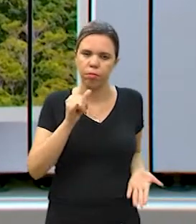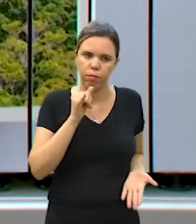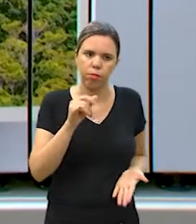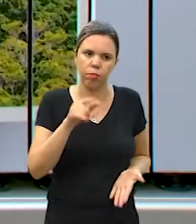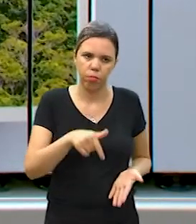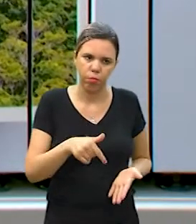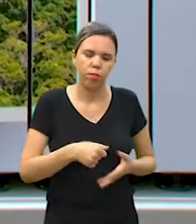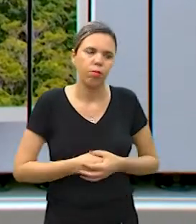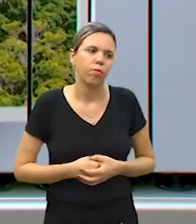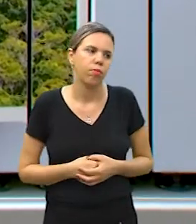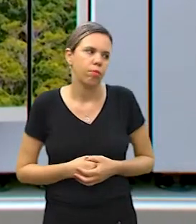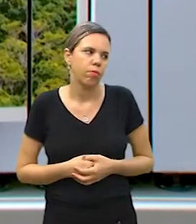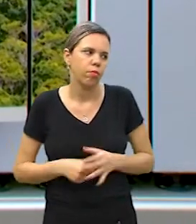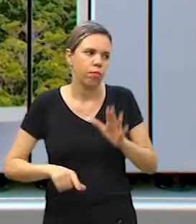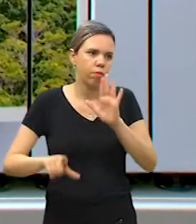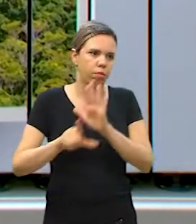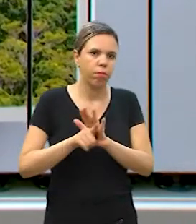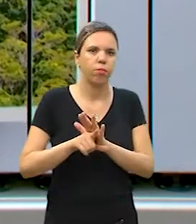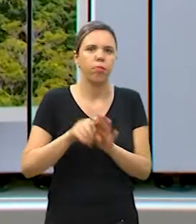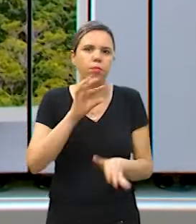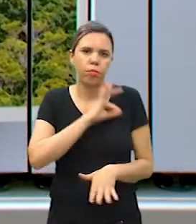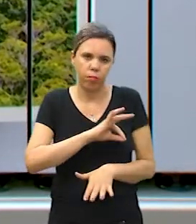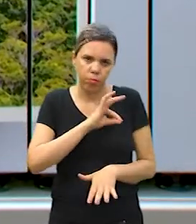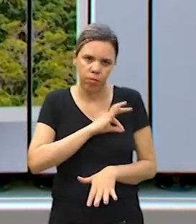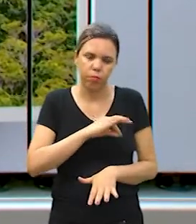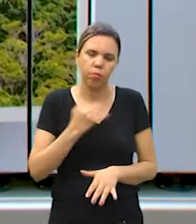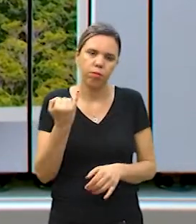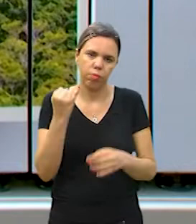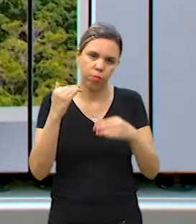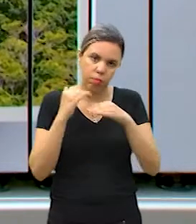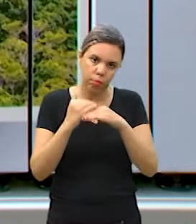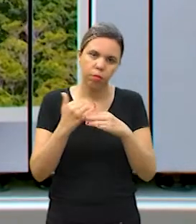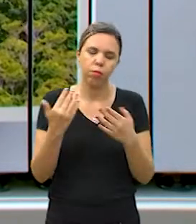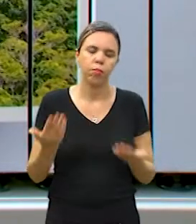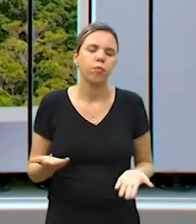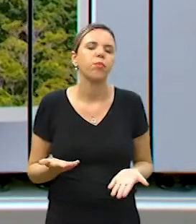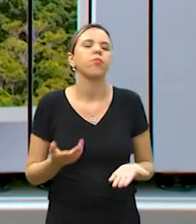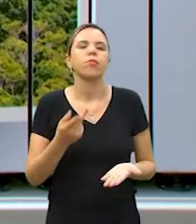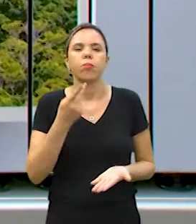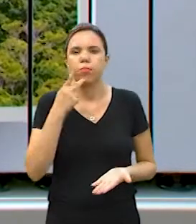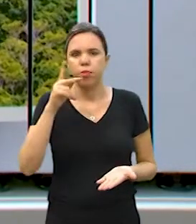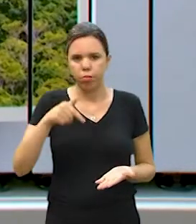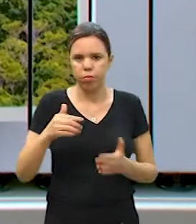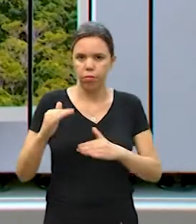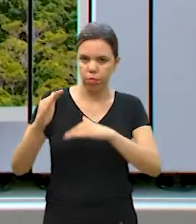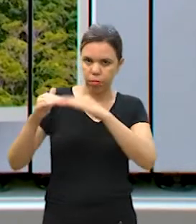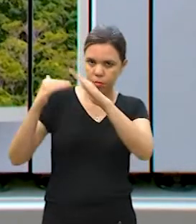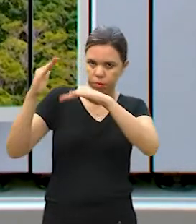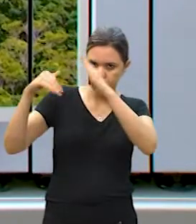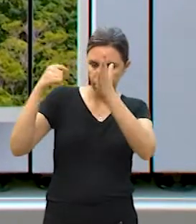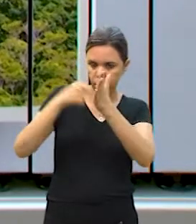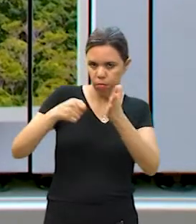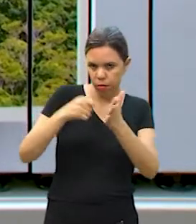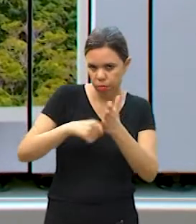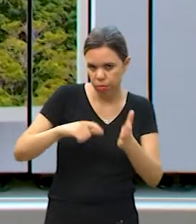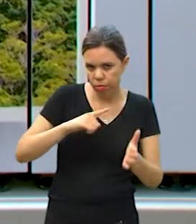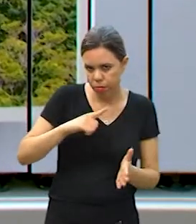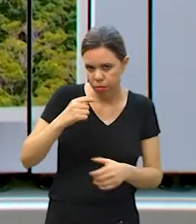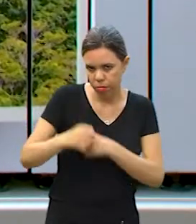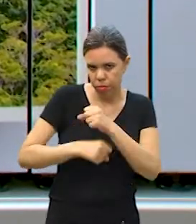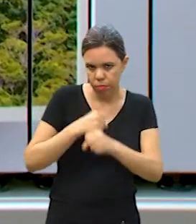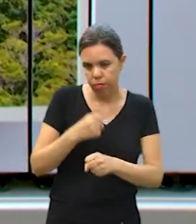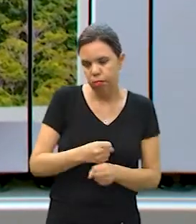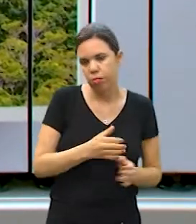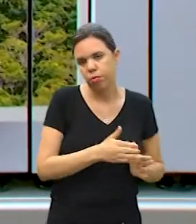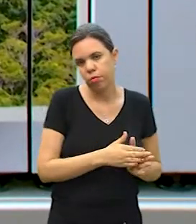como essa questão da lei do piso. Agora, eu diria que foi um avanço, uma luta que nós tivemos